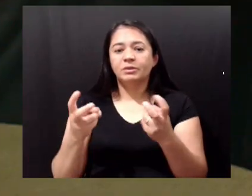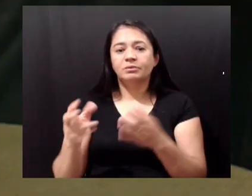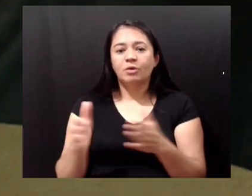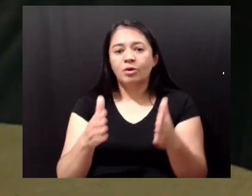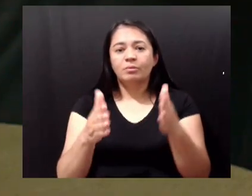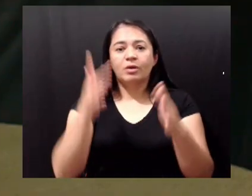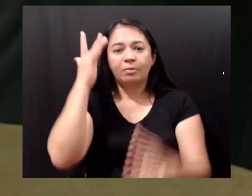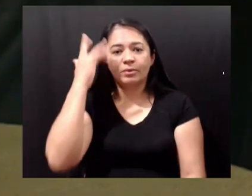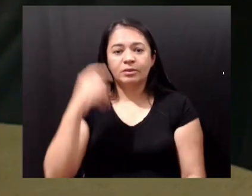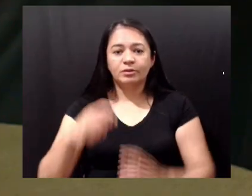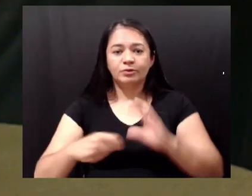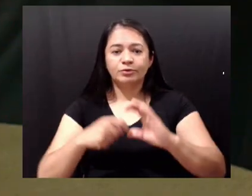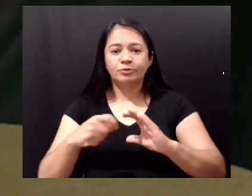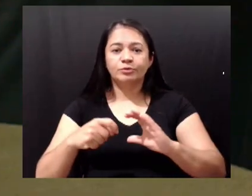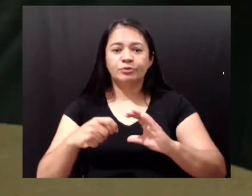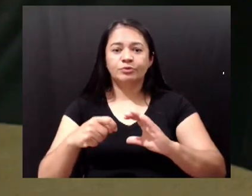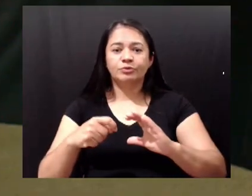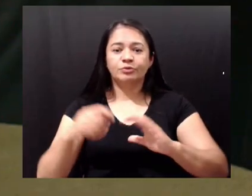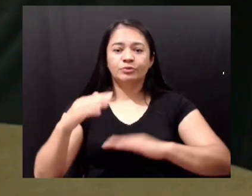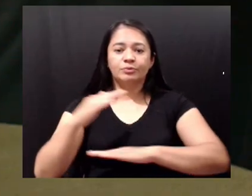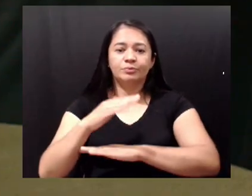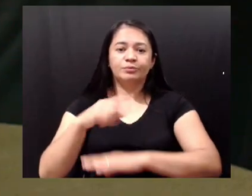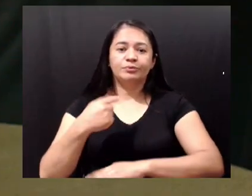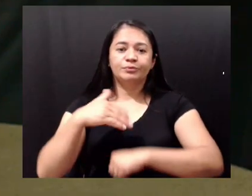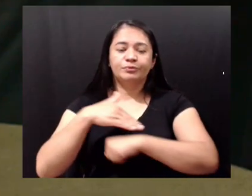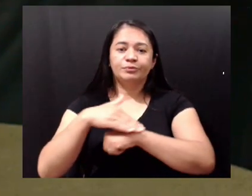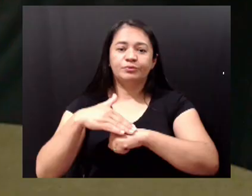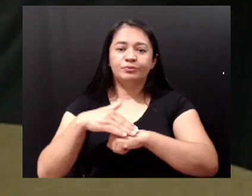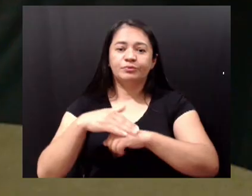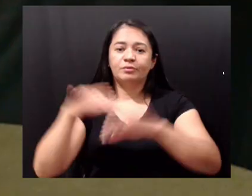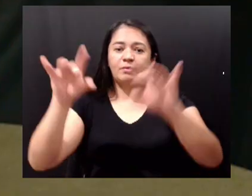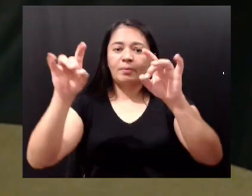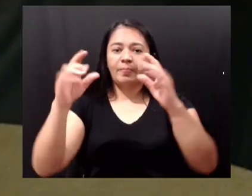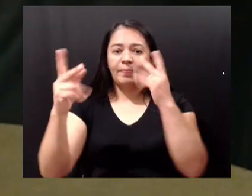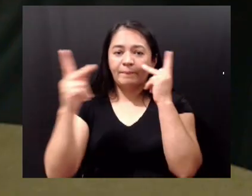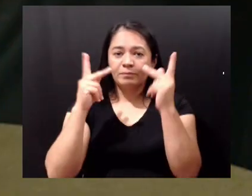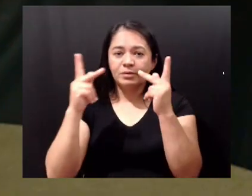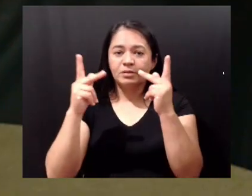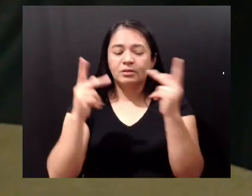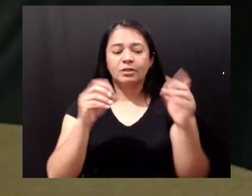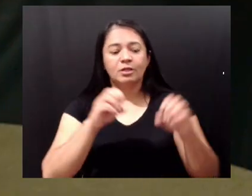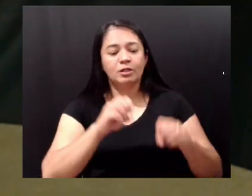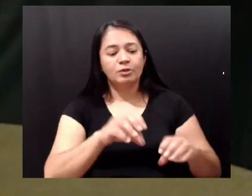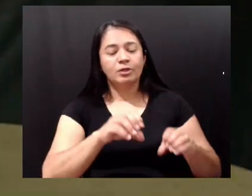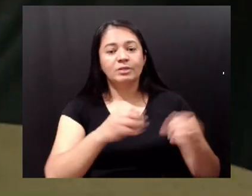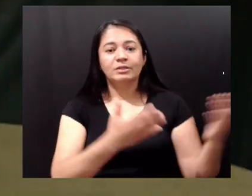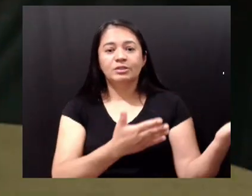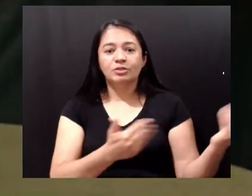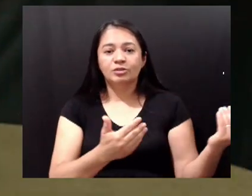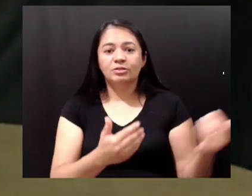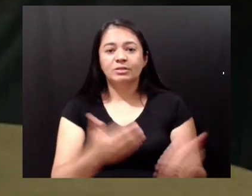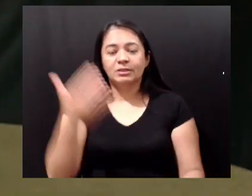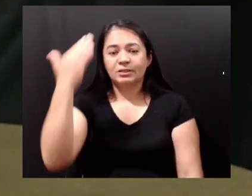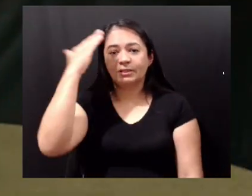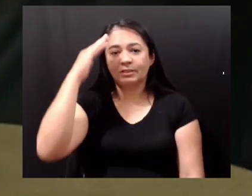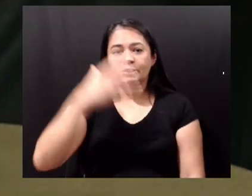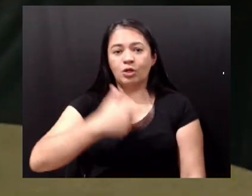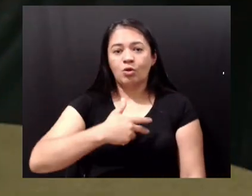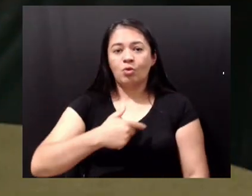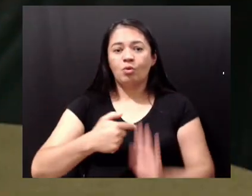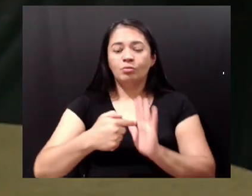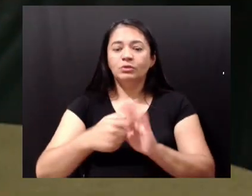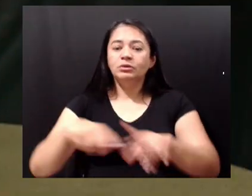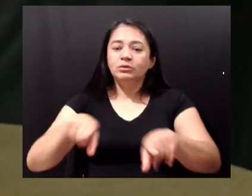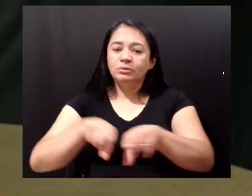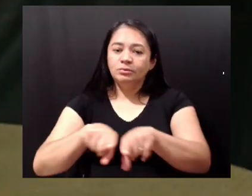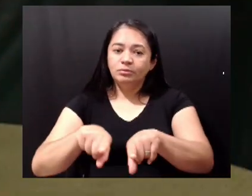a gente conversa com especialistas em psicologia, educação e juventude, para entender a causa desse comportamento e também